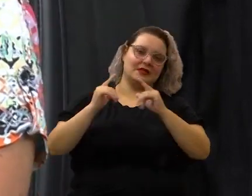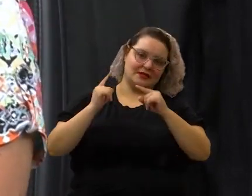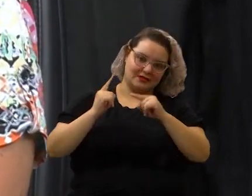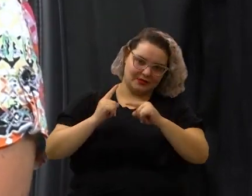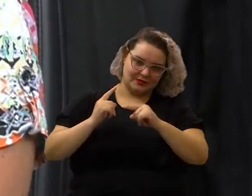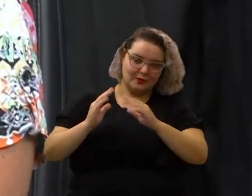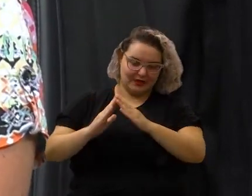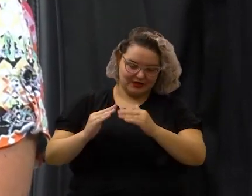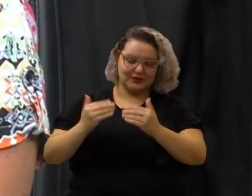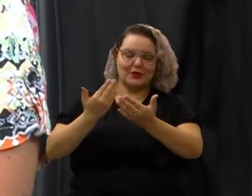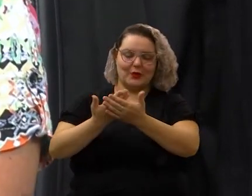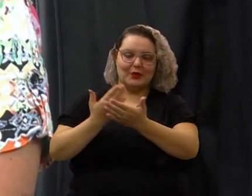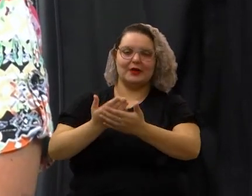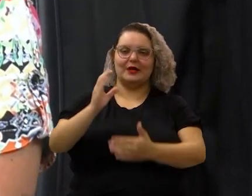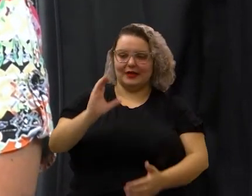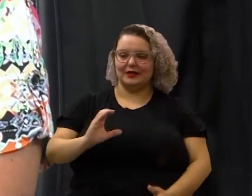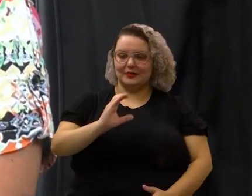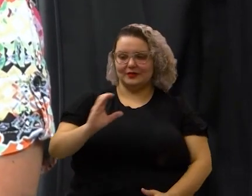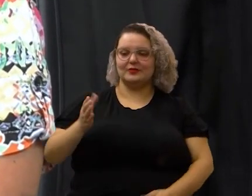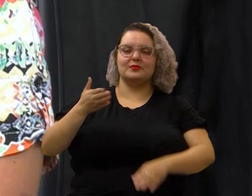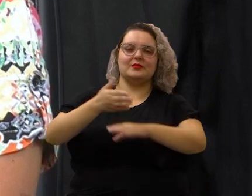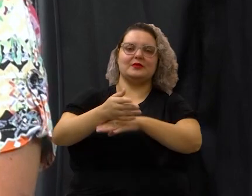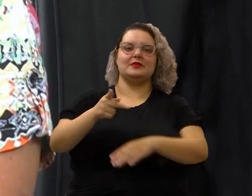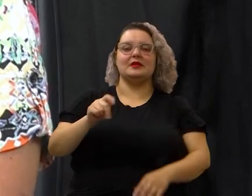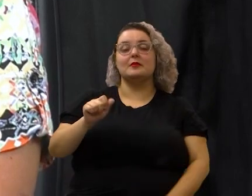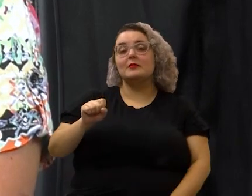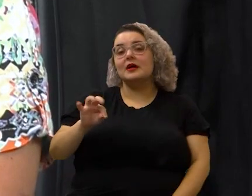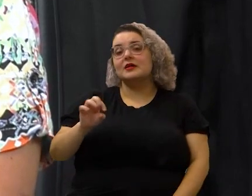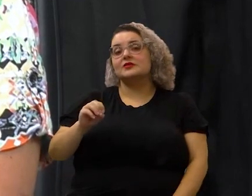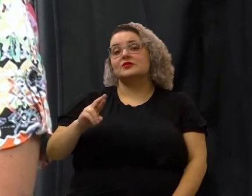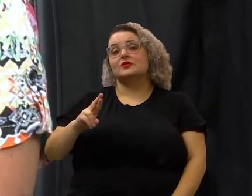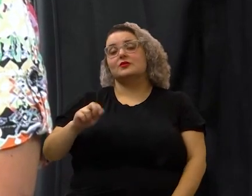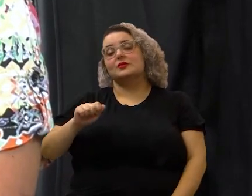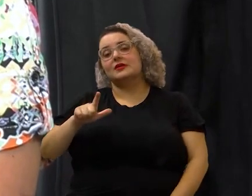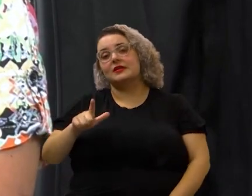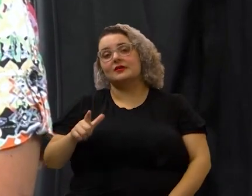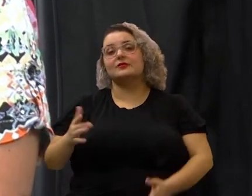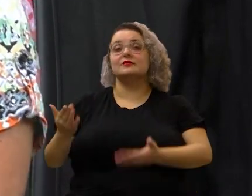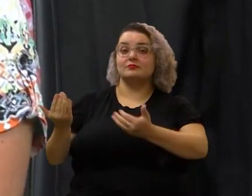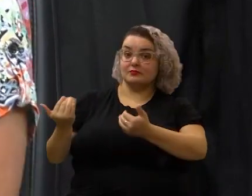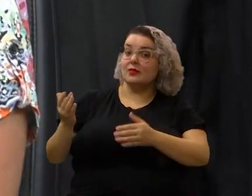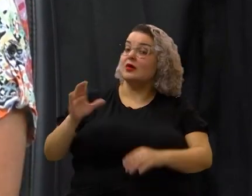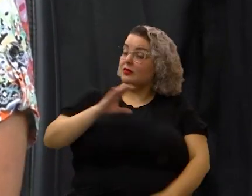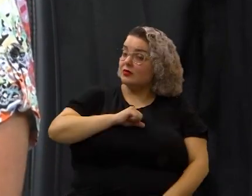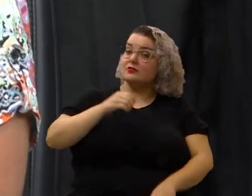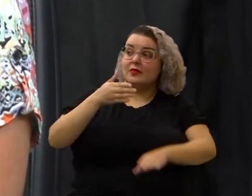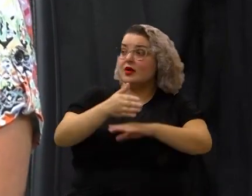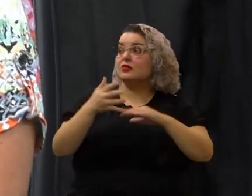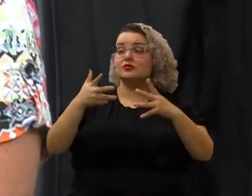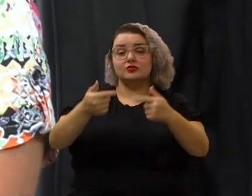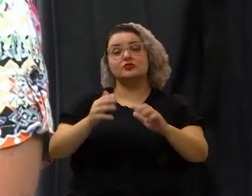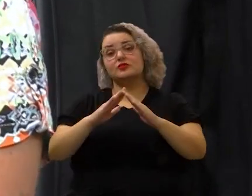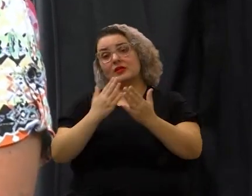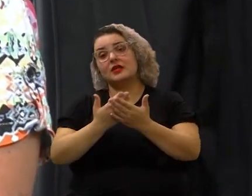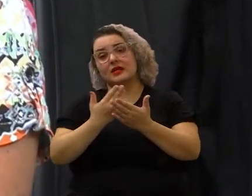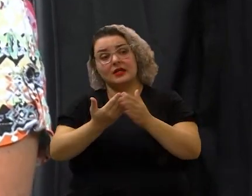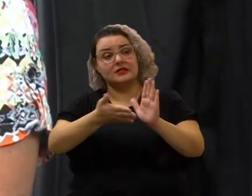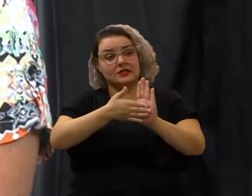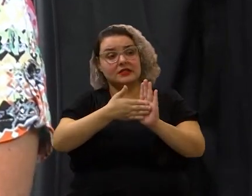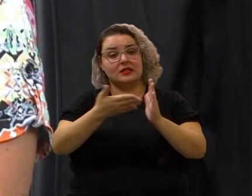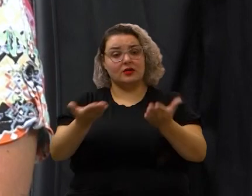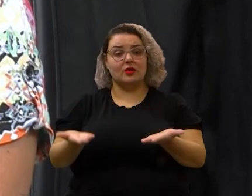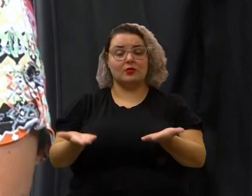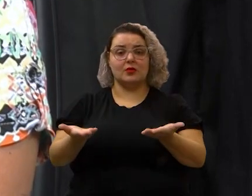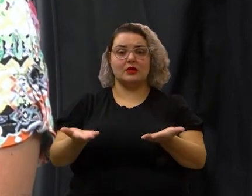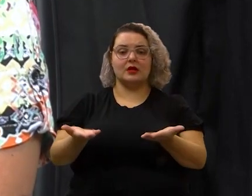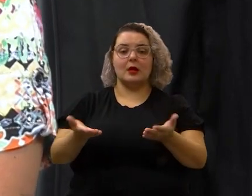católica e eu participei da Pastoral da Juventude um tempo, gostava muito de participar de tudo que a escola propunha, né?